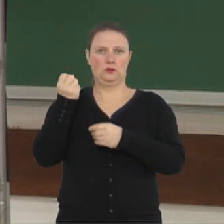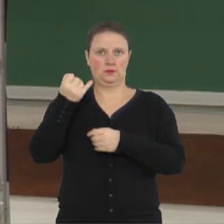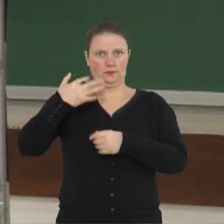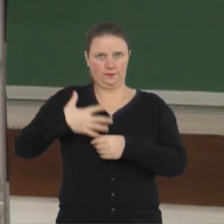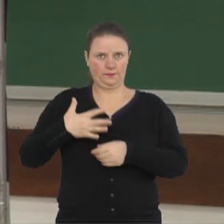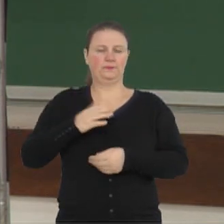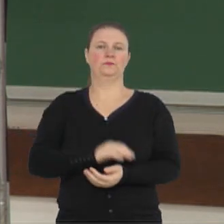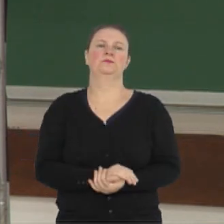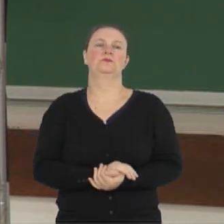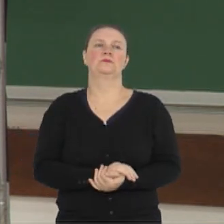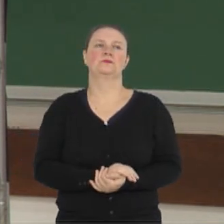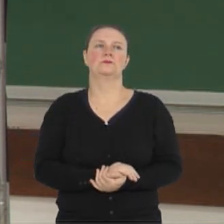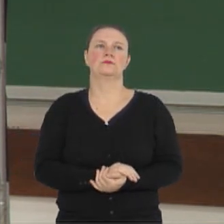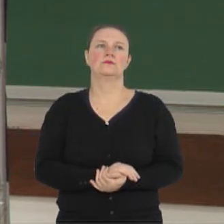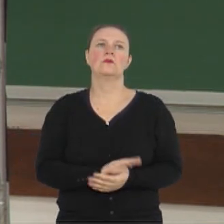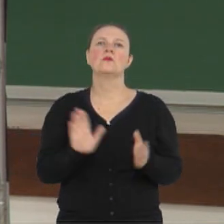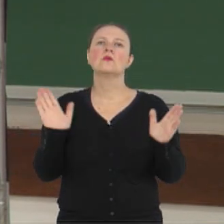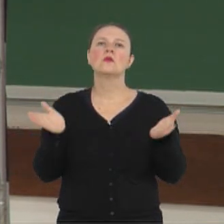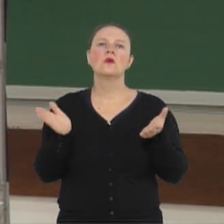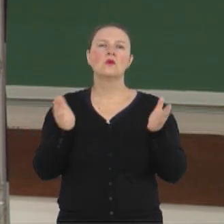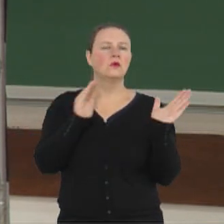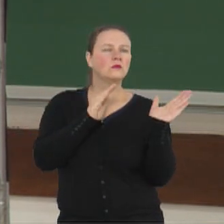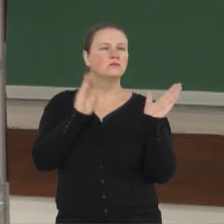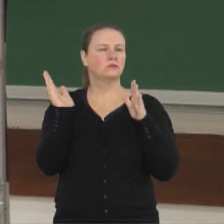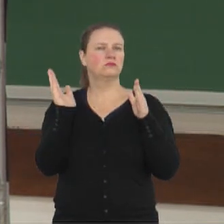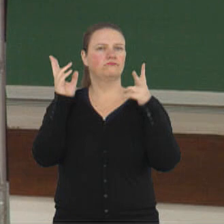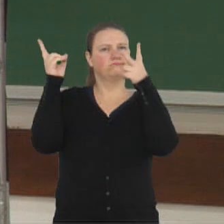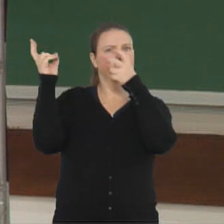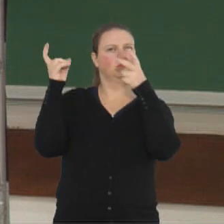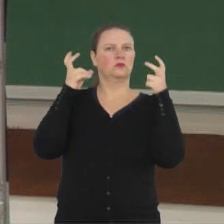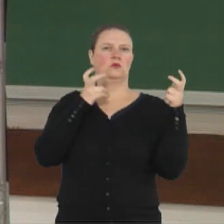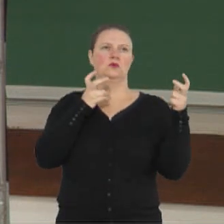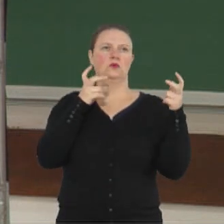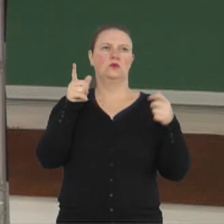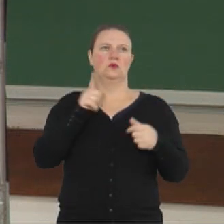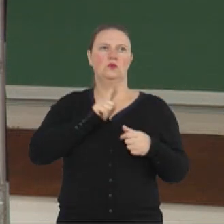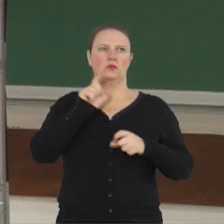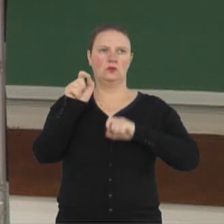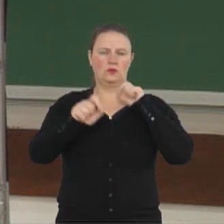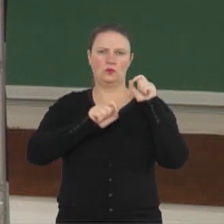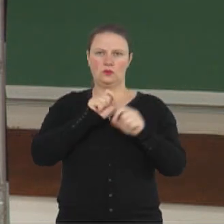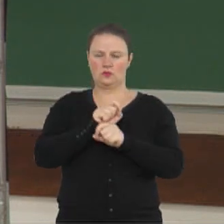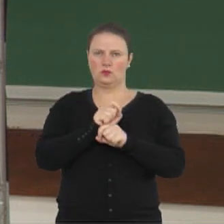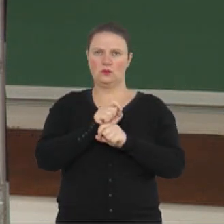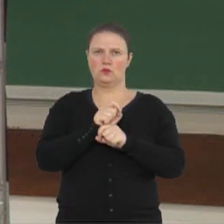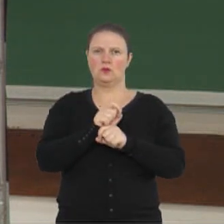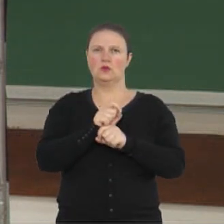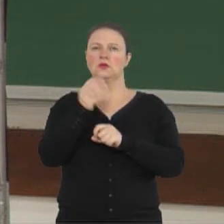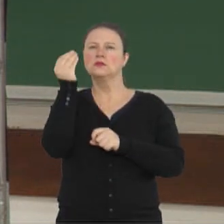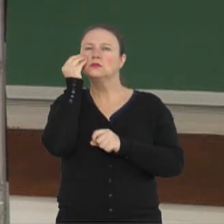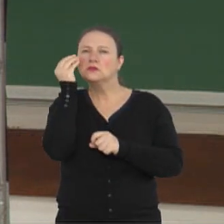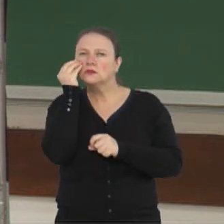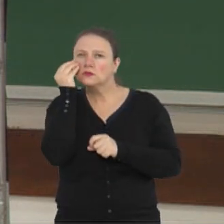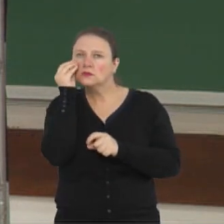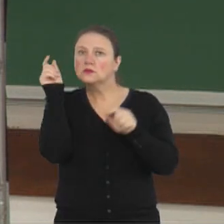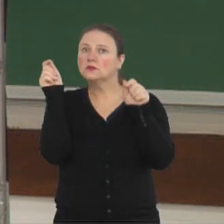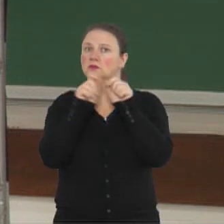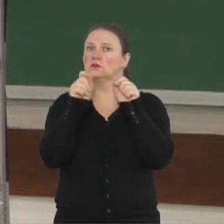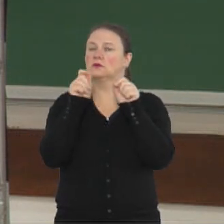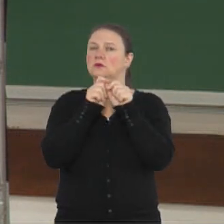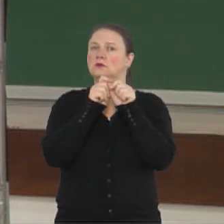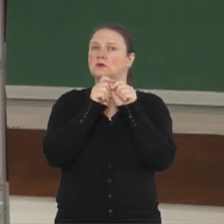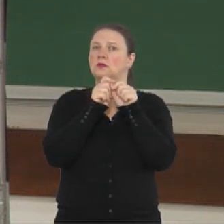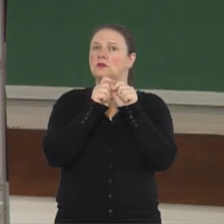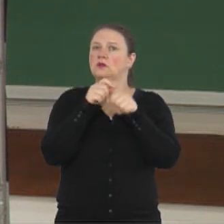Vamos lá então, seguindo os nossos passos observados nos slides anteriores, tentem resolver